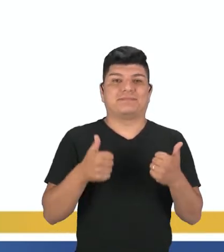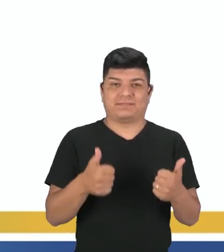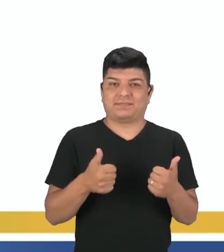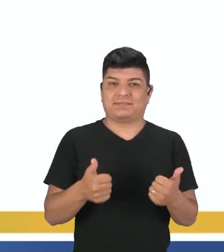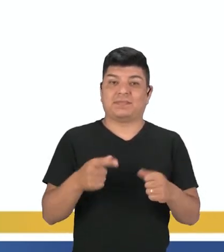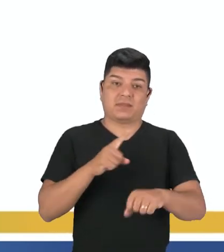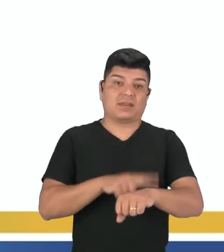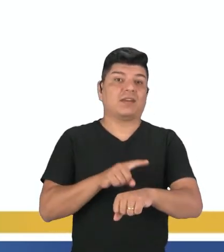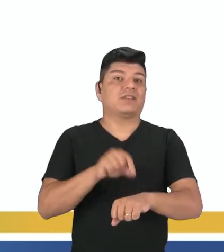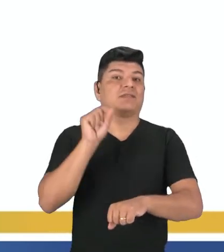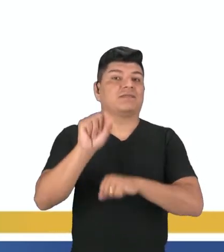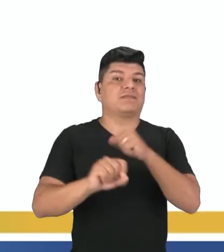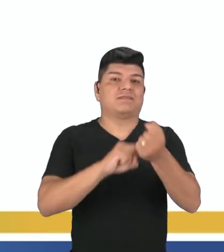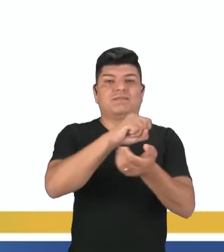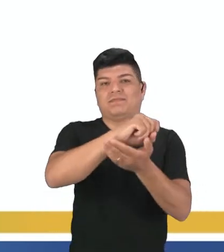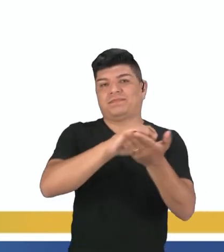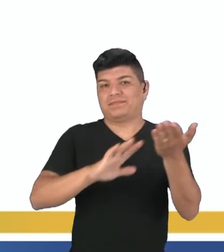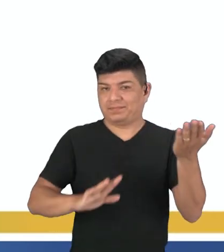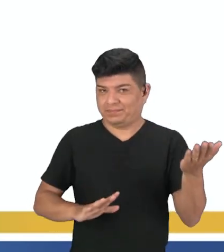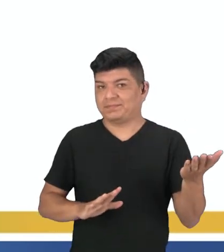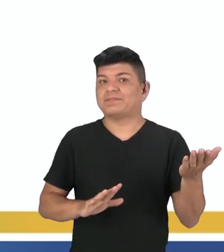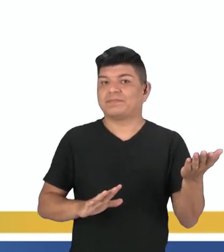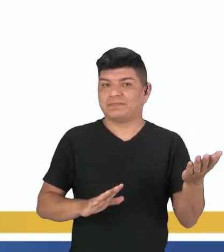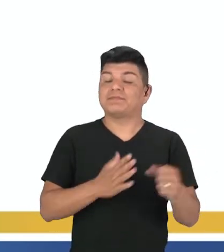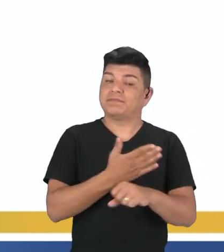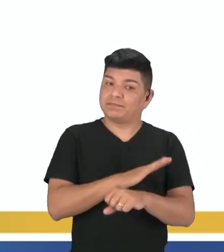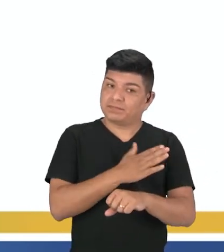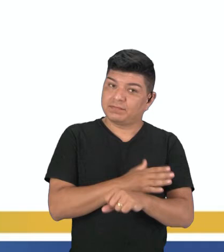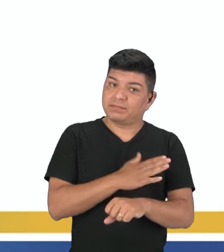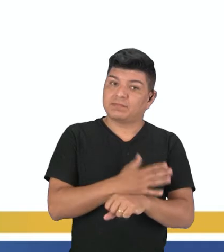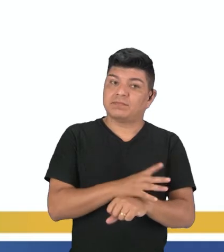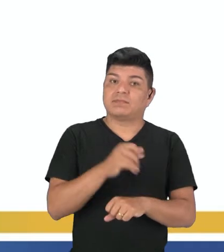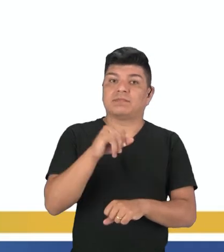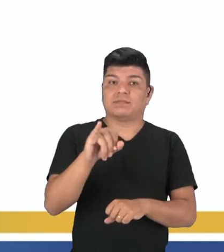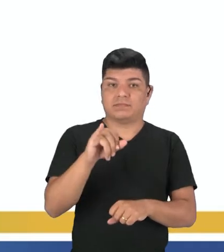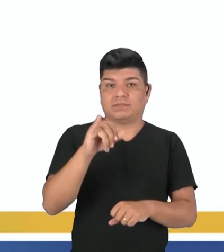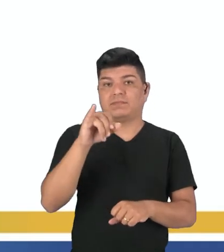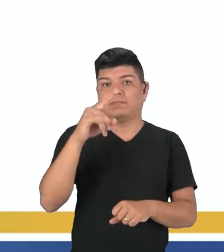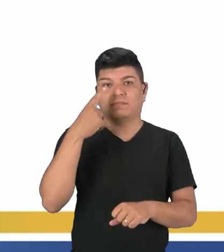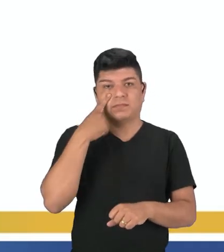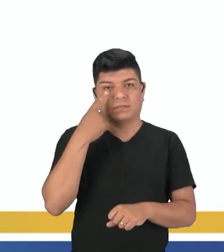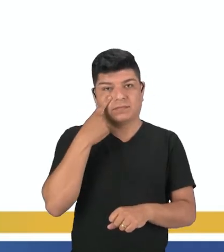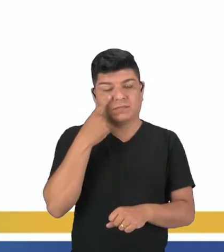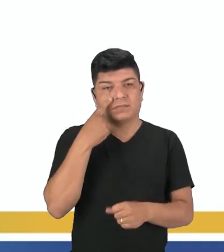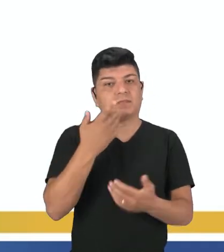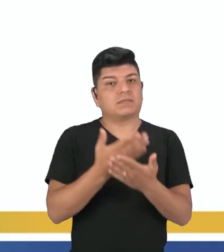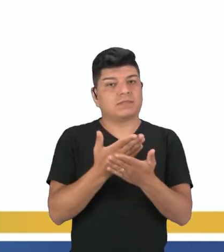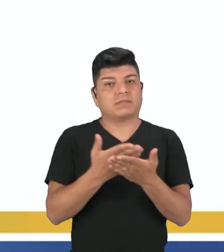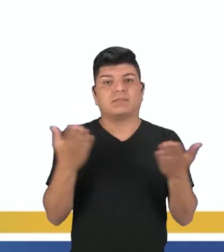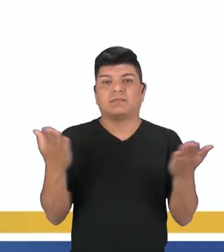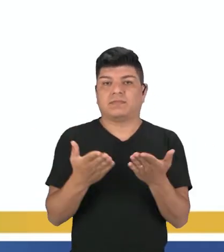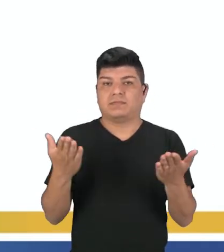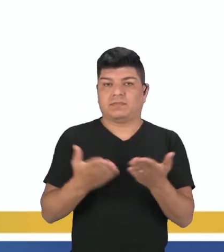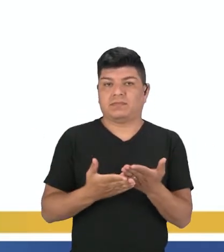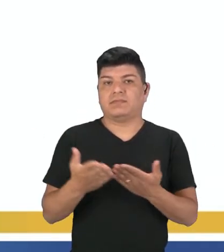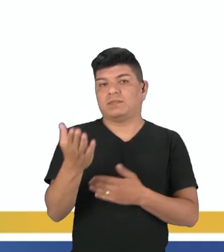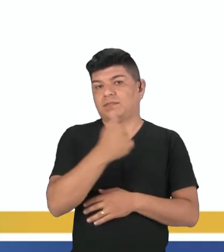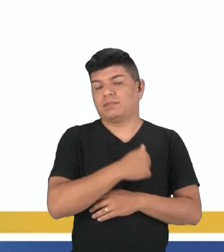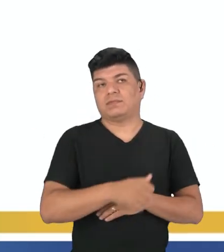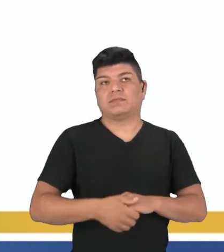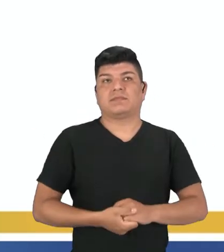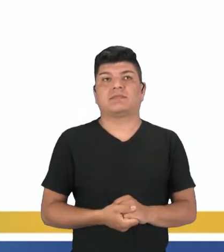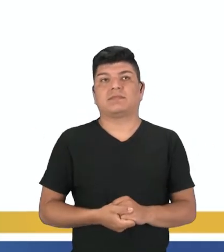isso. Agora chegou a hora do Activity Time. Vamos praticar. Vamos ver se vocês realmente estavam prestando atenção na nossa aula de hoje. Vamos